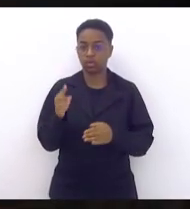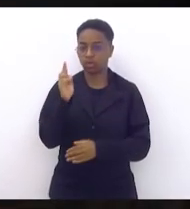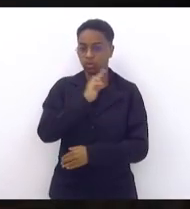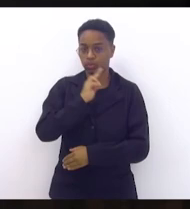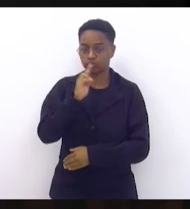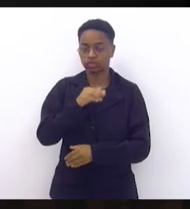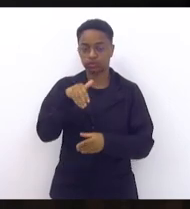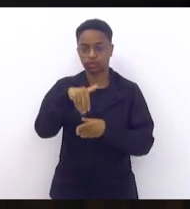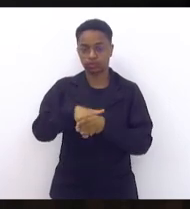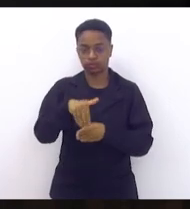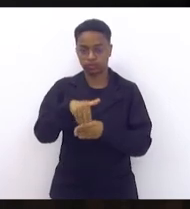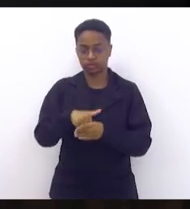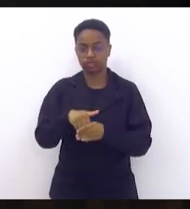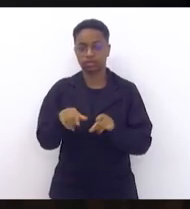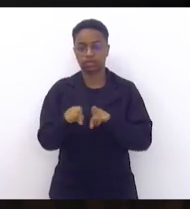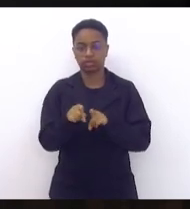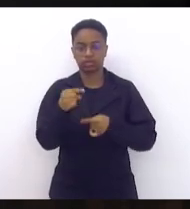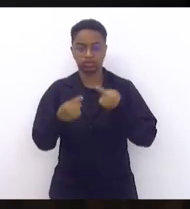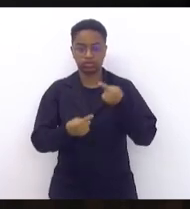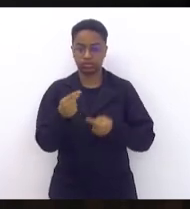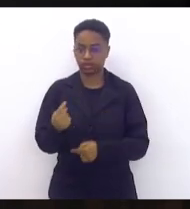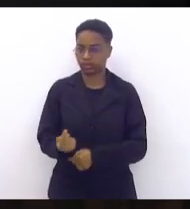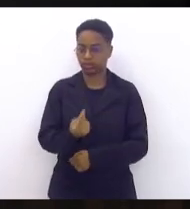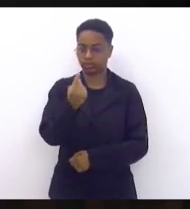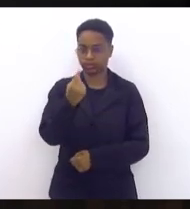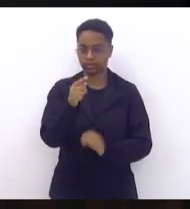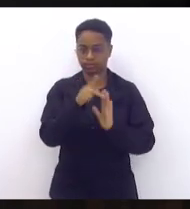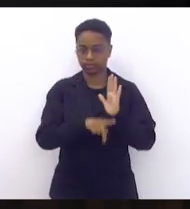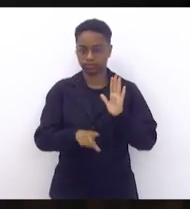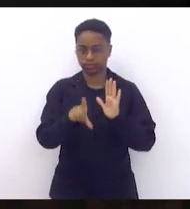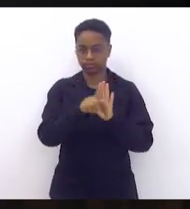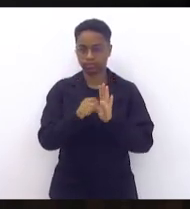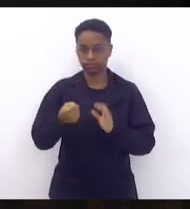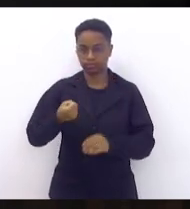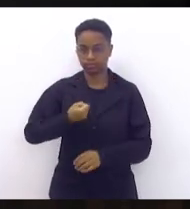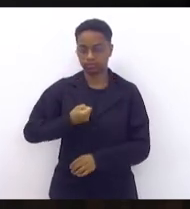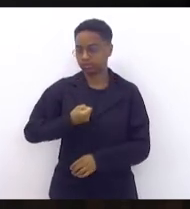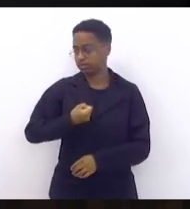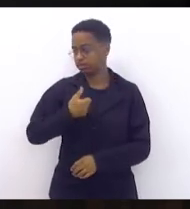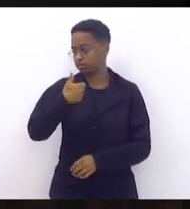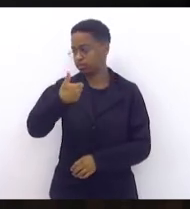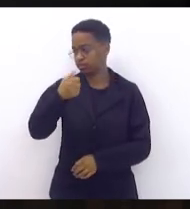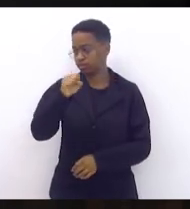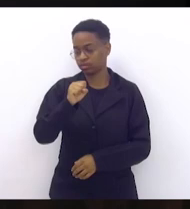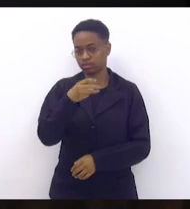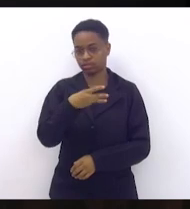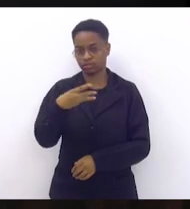urgência, em votação, em discussão única, projeto de lei número